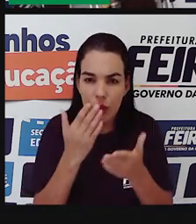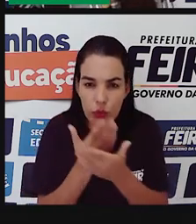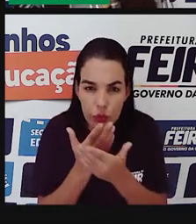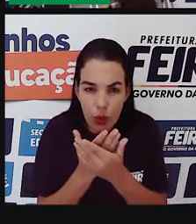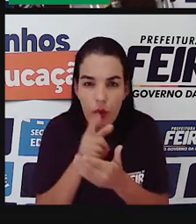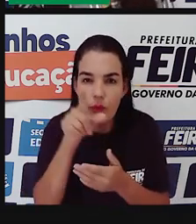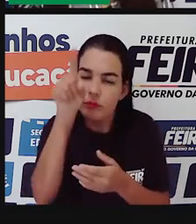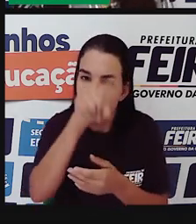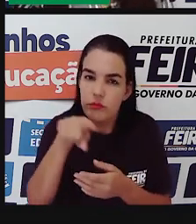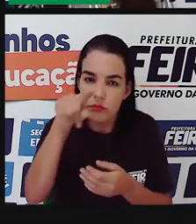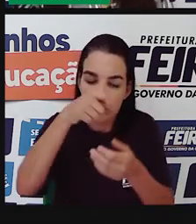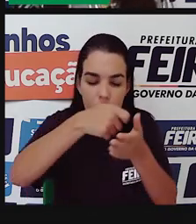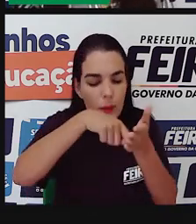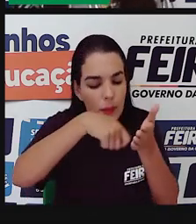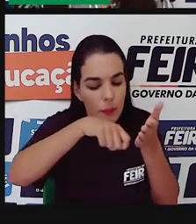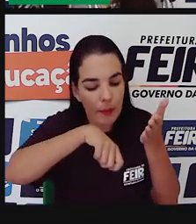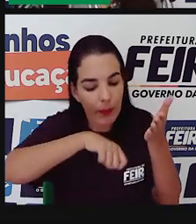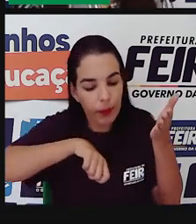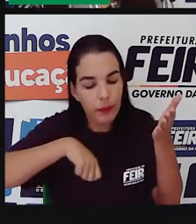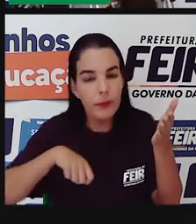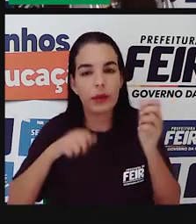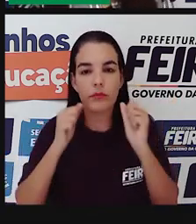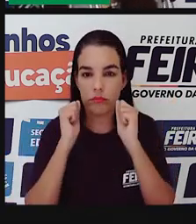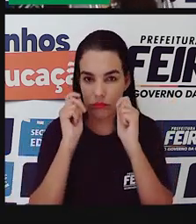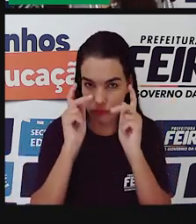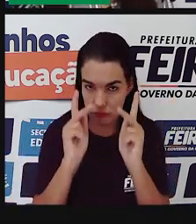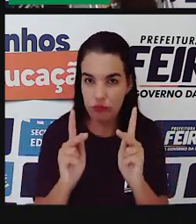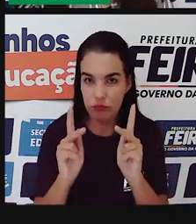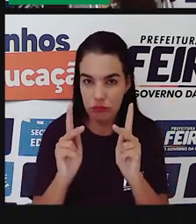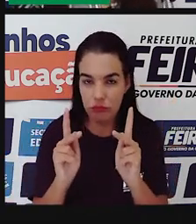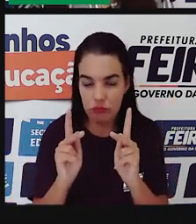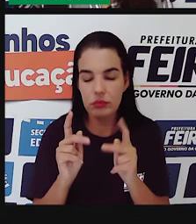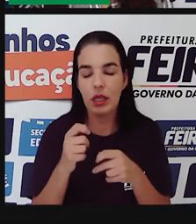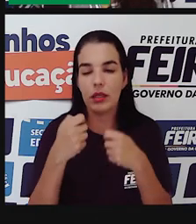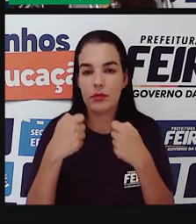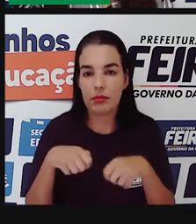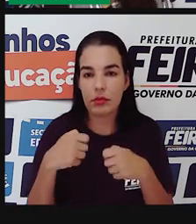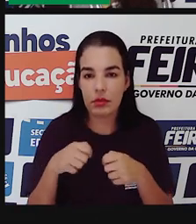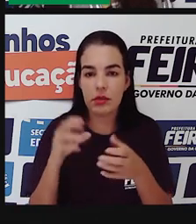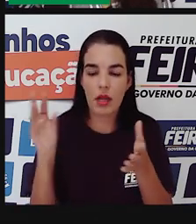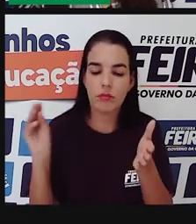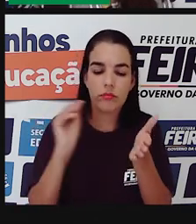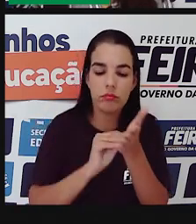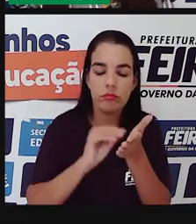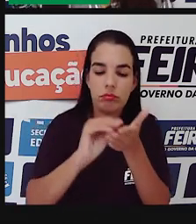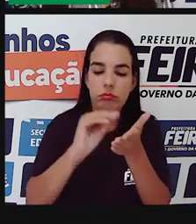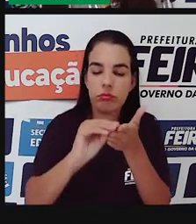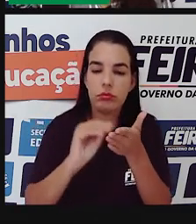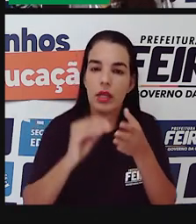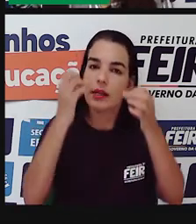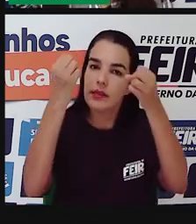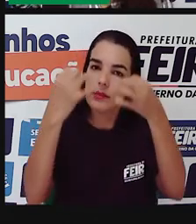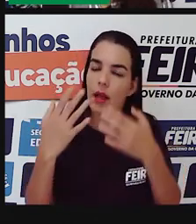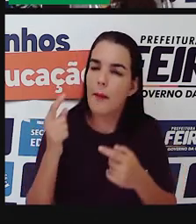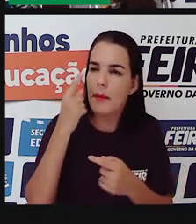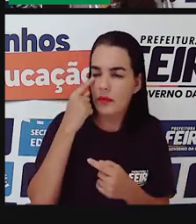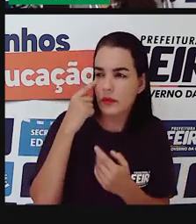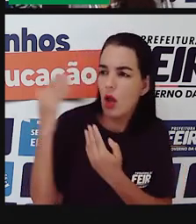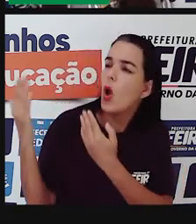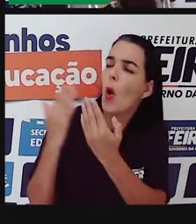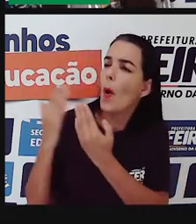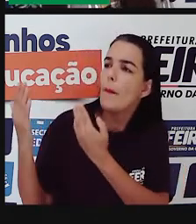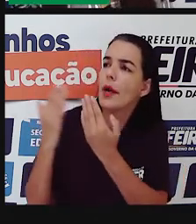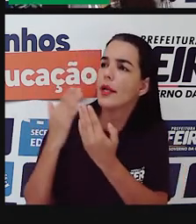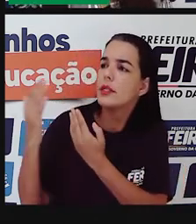colocar aí e vão descrever, completando aí esse quadro comparativo no